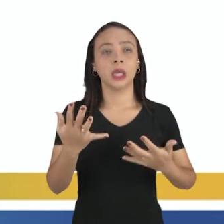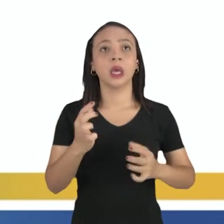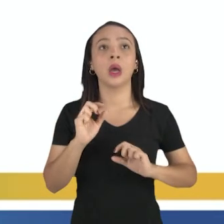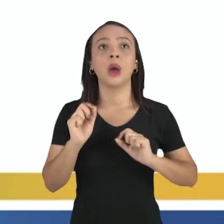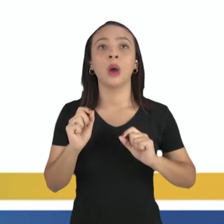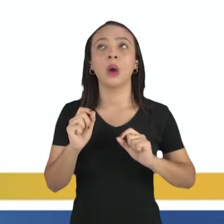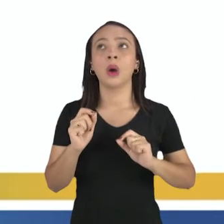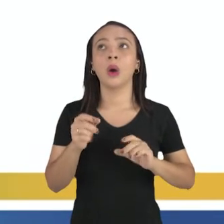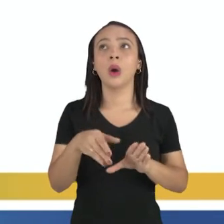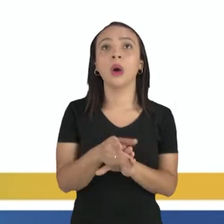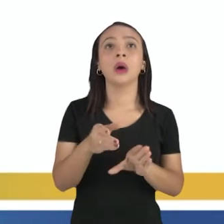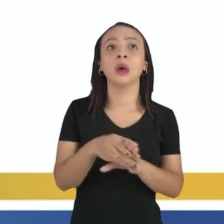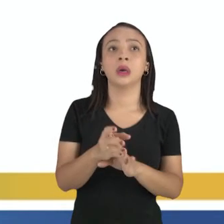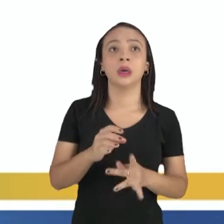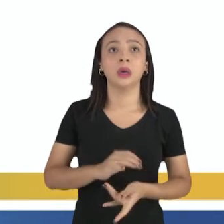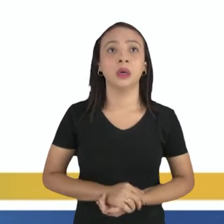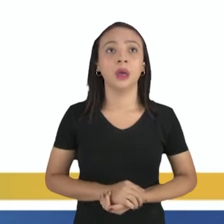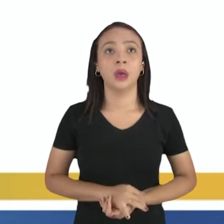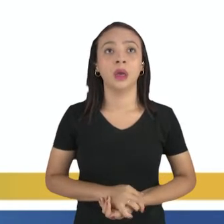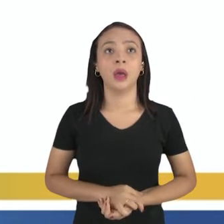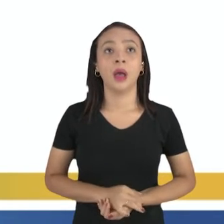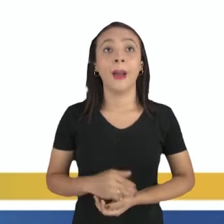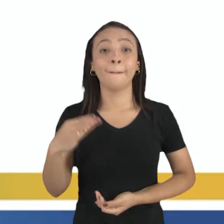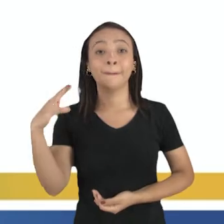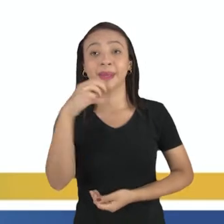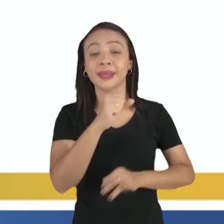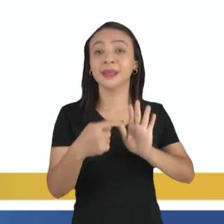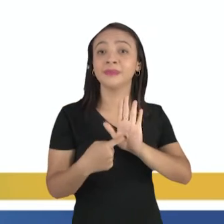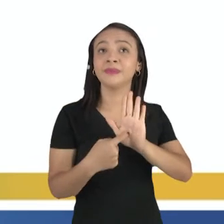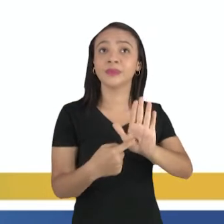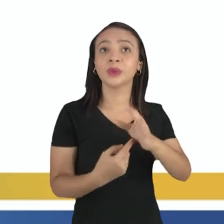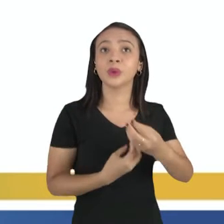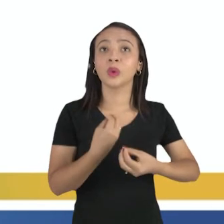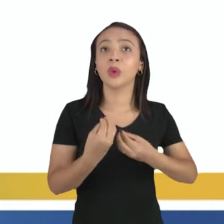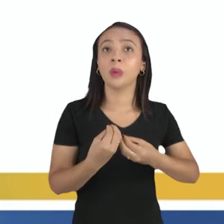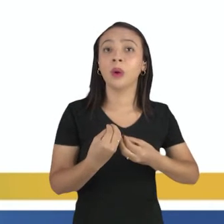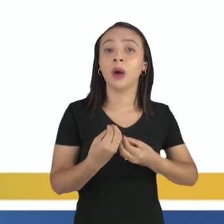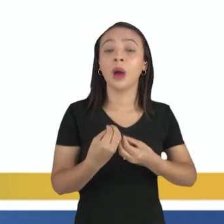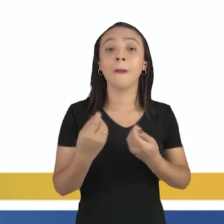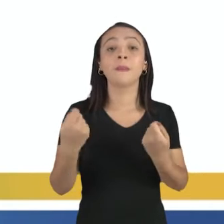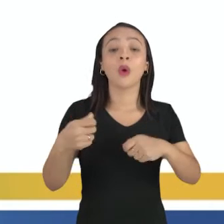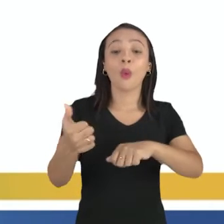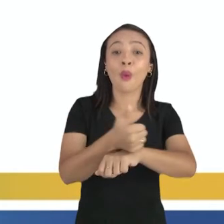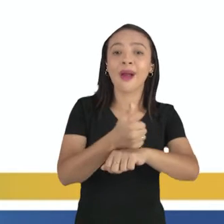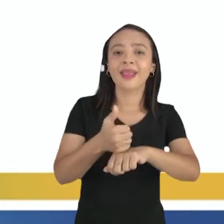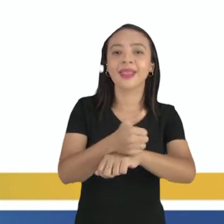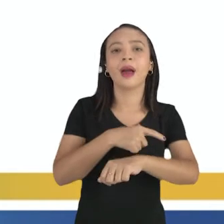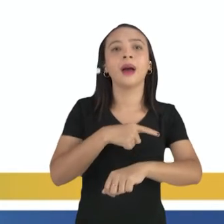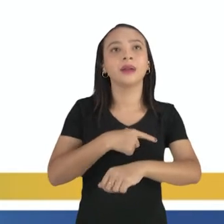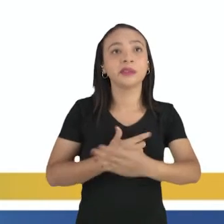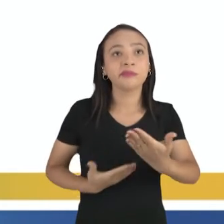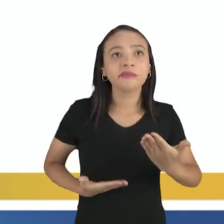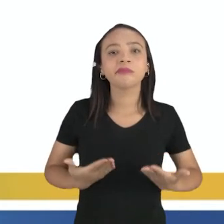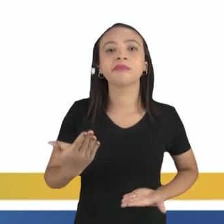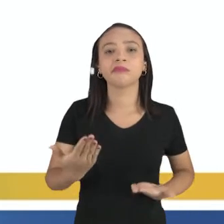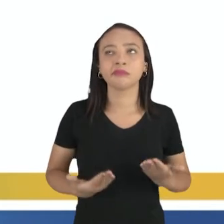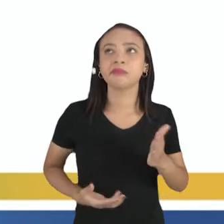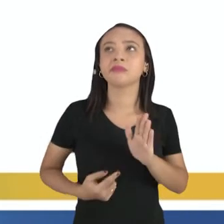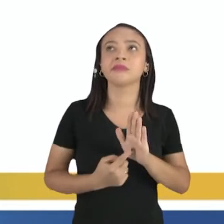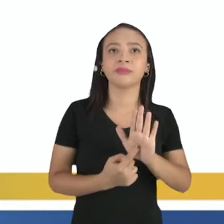o nosso comando. A rapidez é destacada como uma das qualidades no serviço